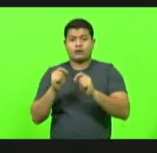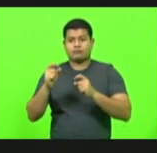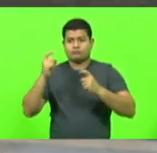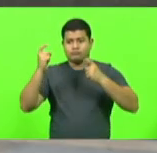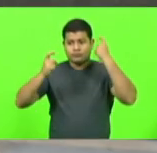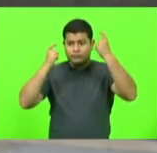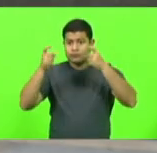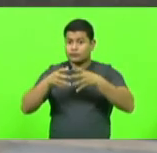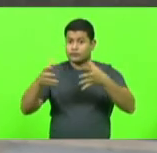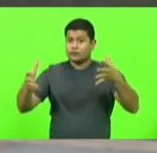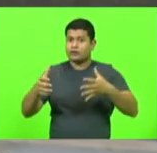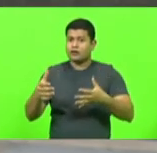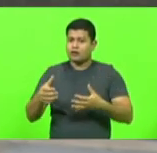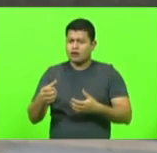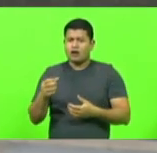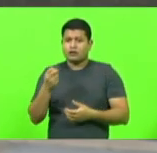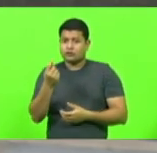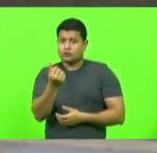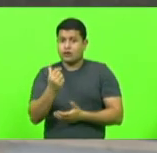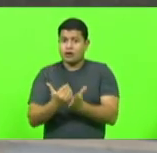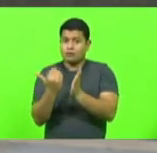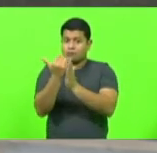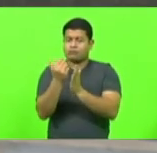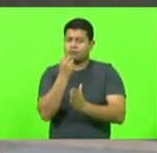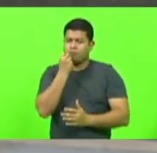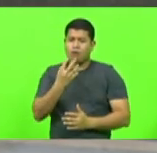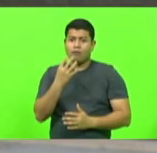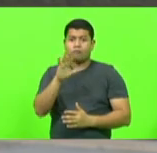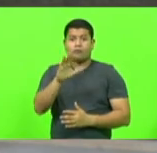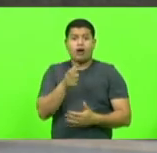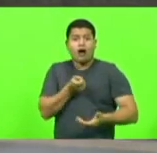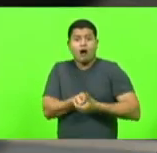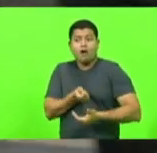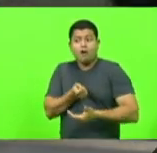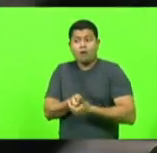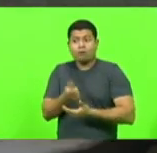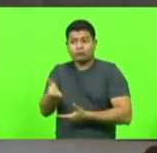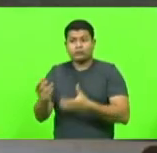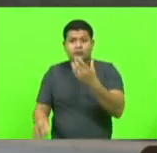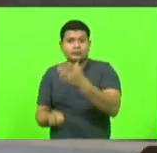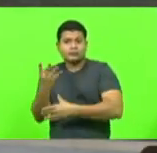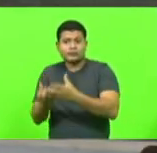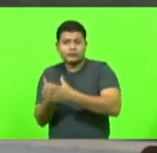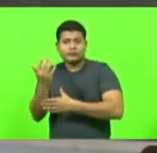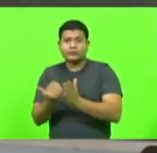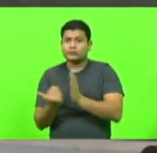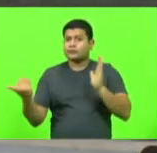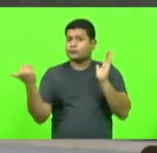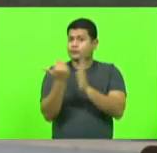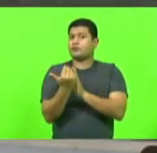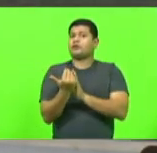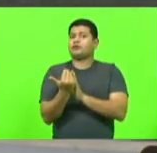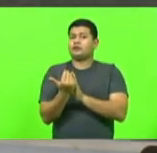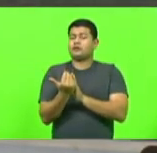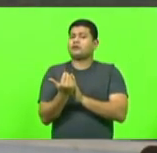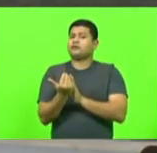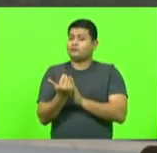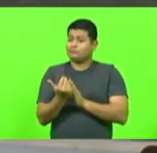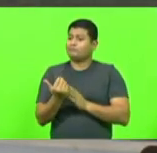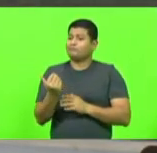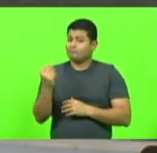muito positivo, mas a cobrança da produtividade está muito grande.